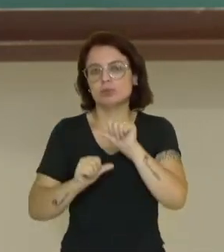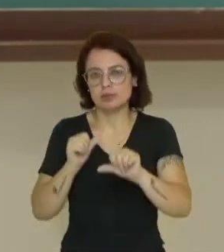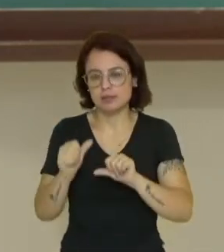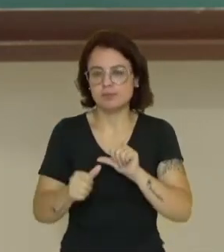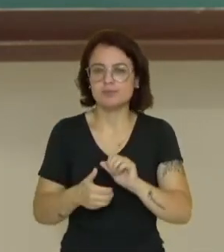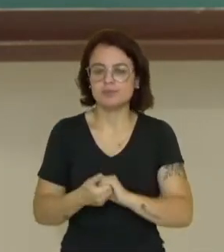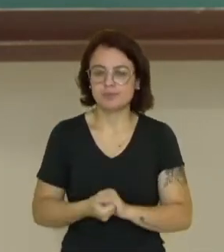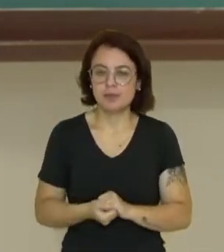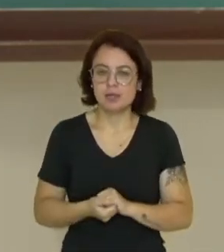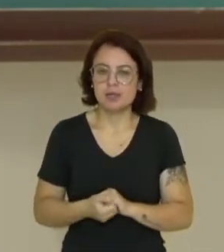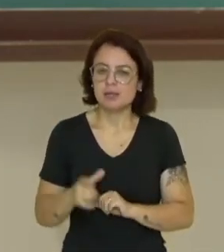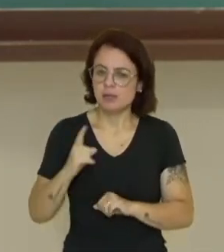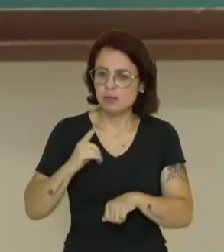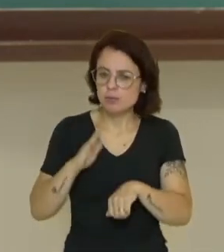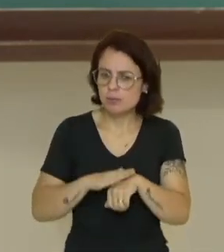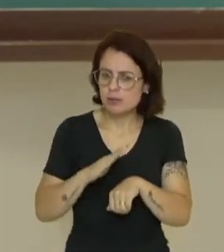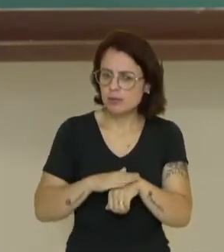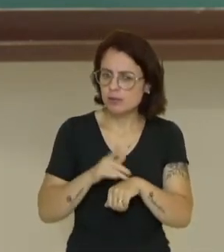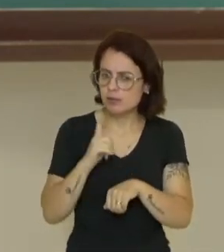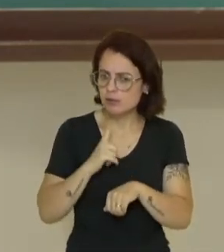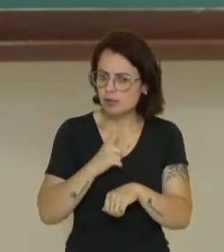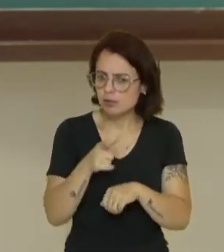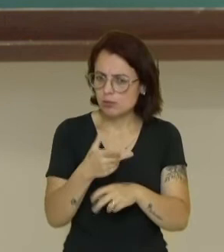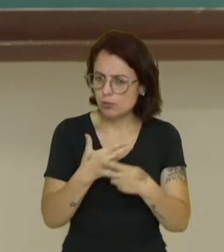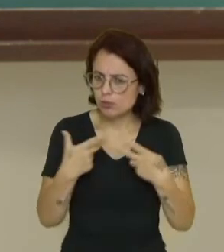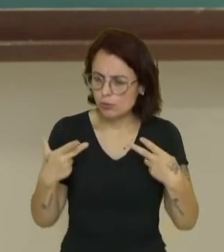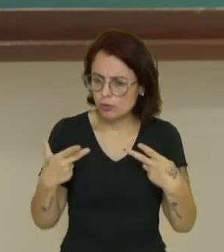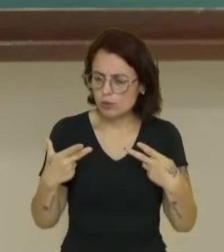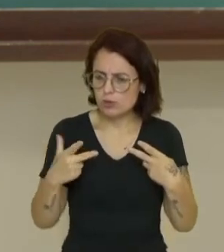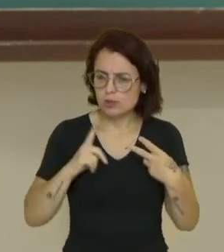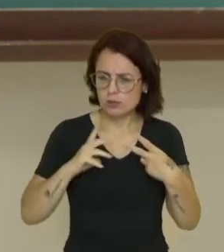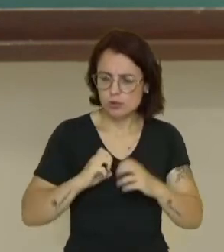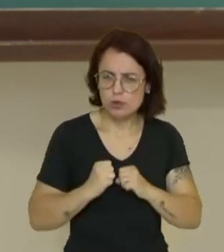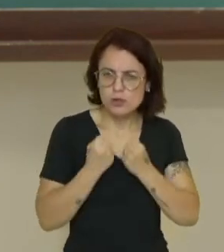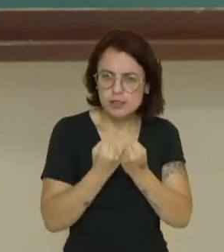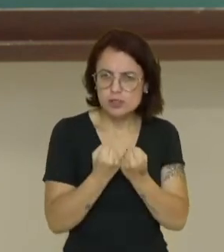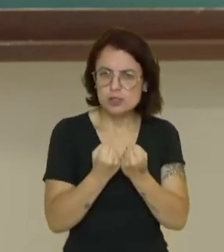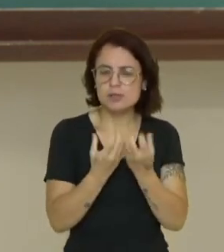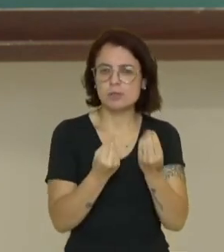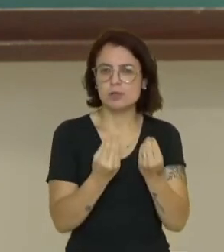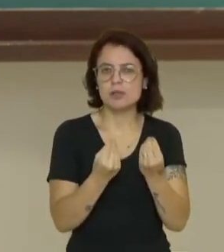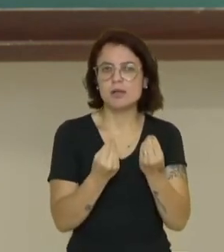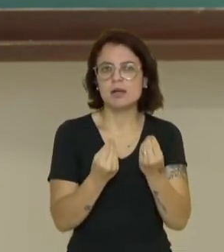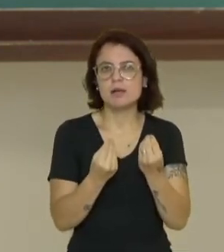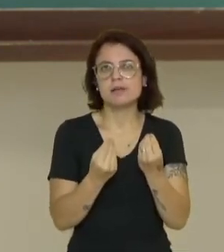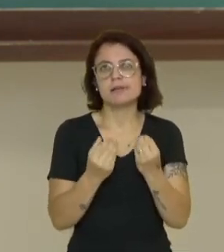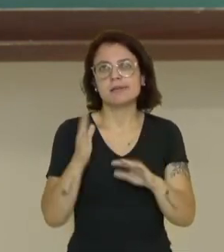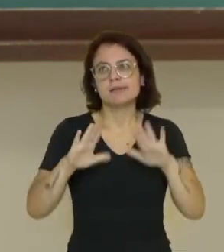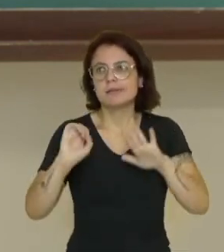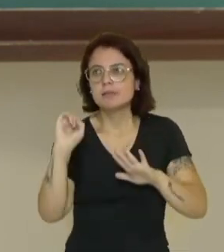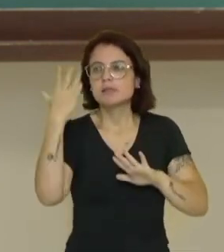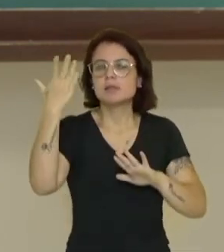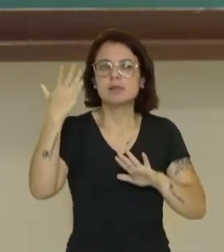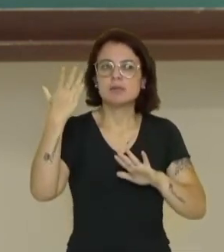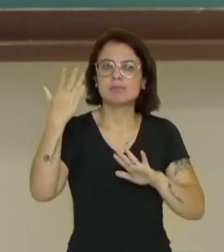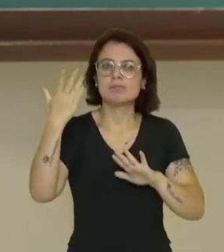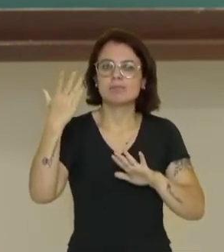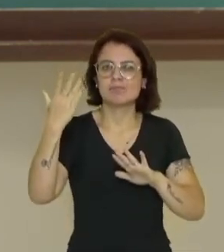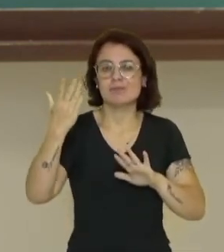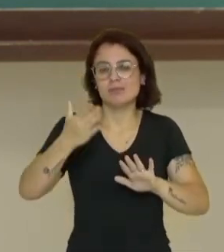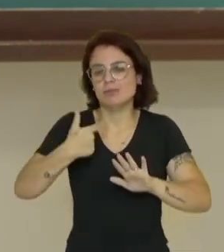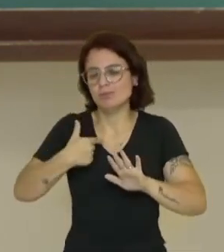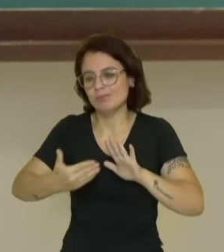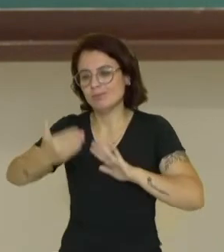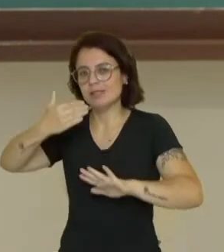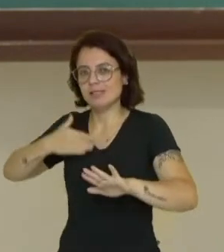Em momentos que eu posso achar que uma coisa é ser corajoso demais, mas pode acontecer uma situação que eu tenho que